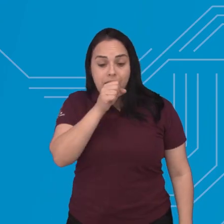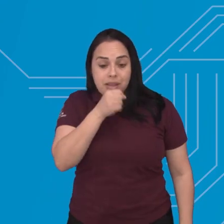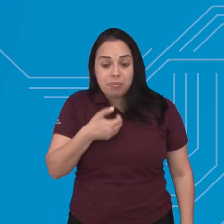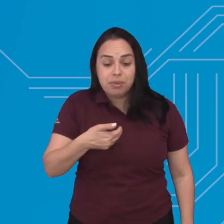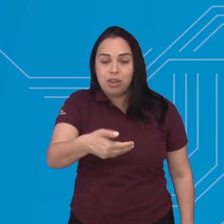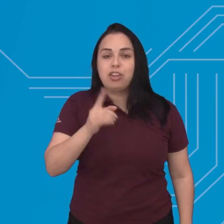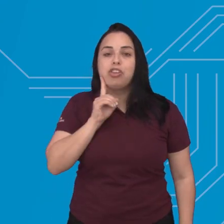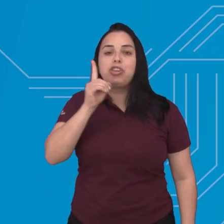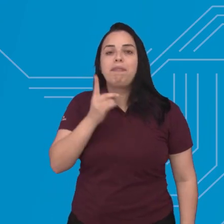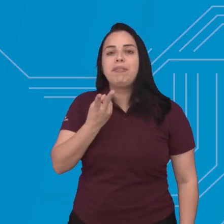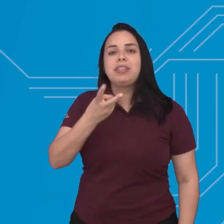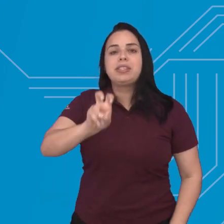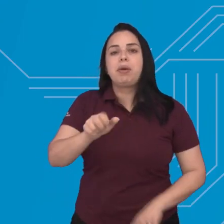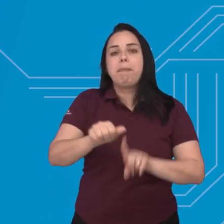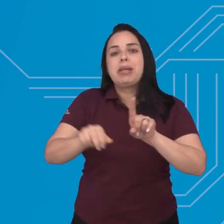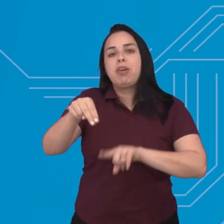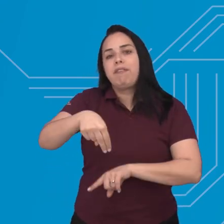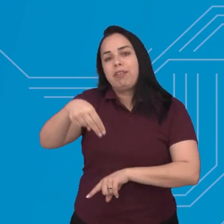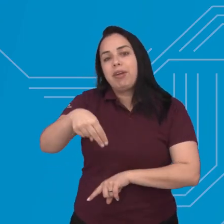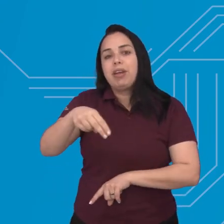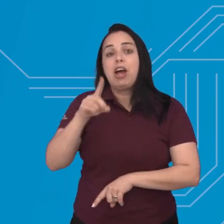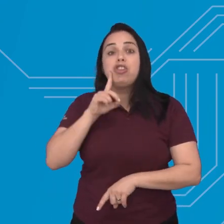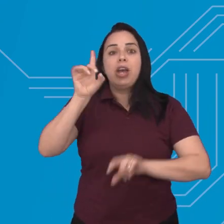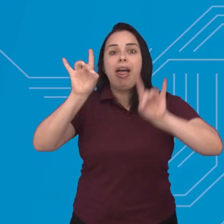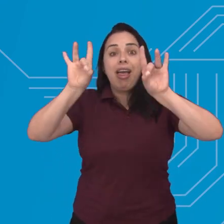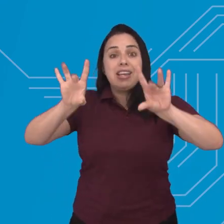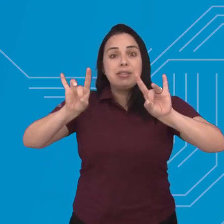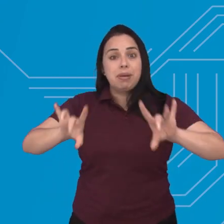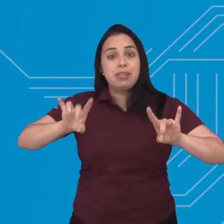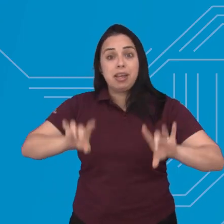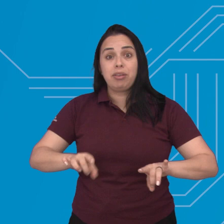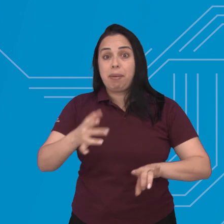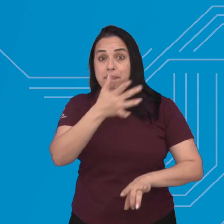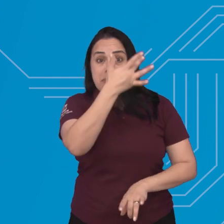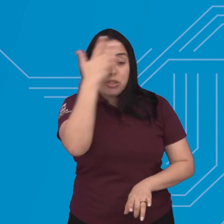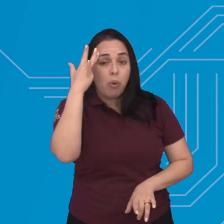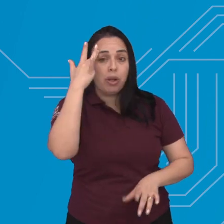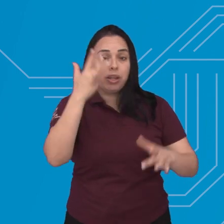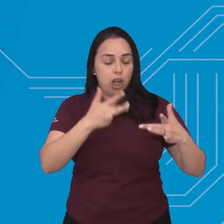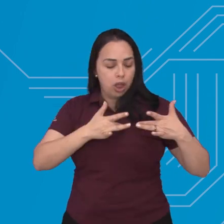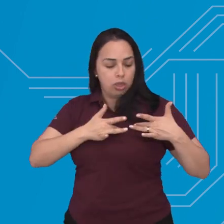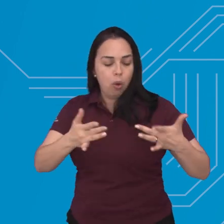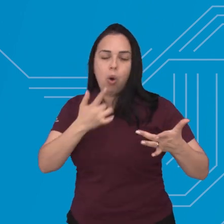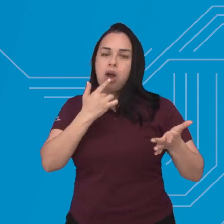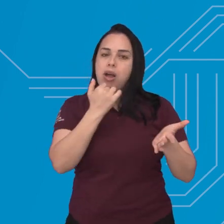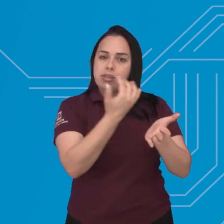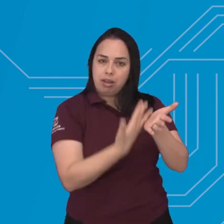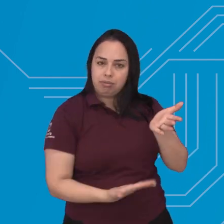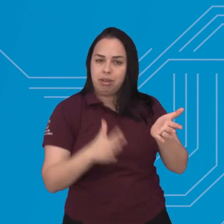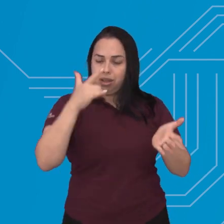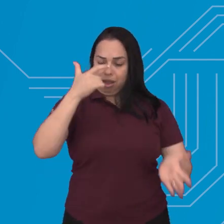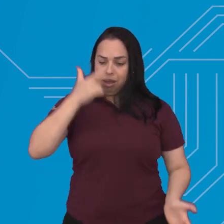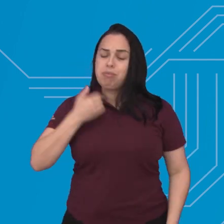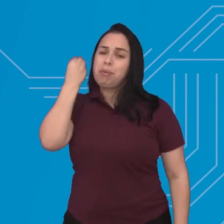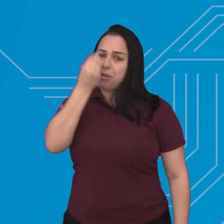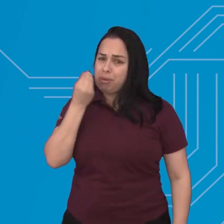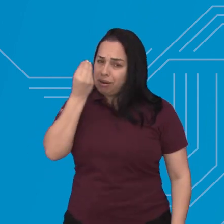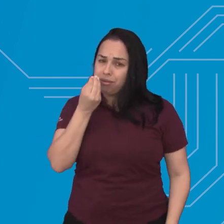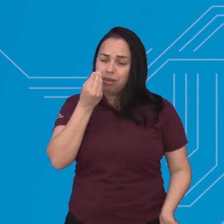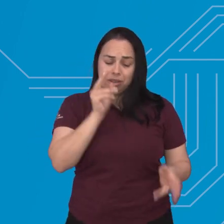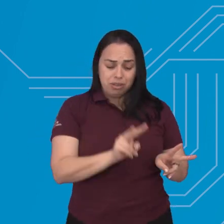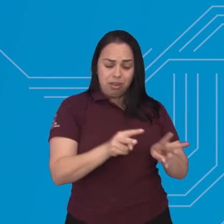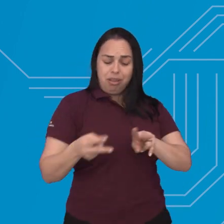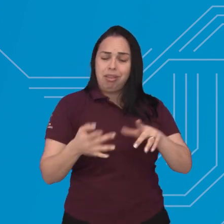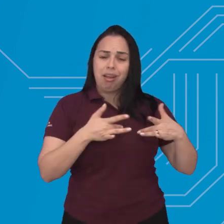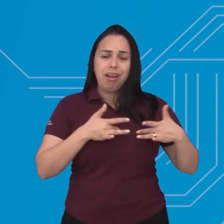Neste sábado, dia 25 de novembro, é celebrado o Dia Nacional do Doador de Sangue. Eu falo por experiência própria que